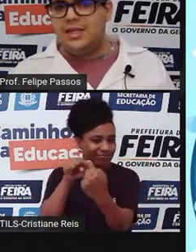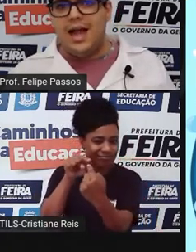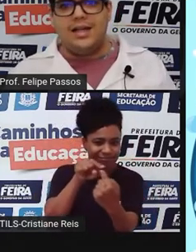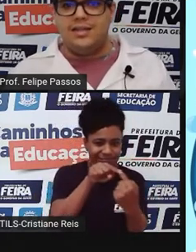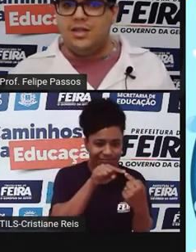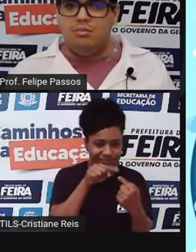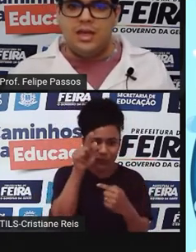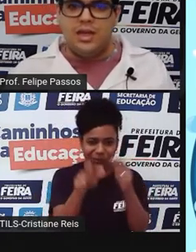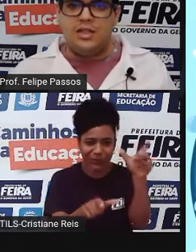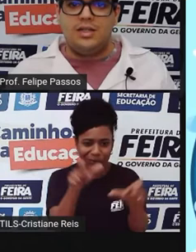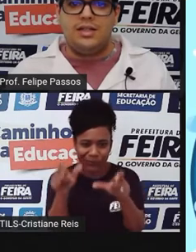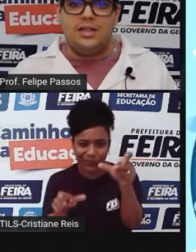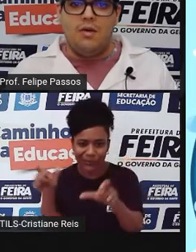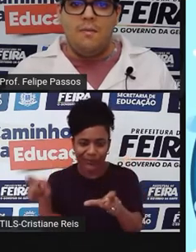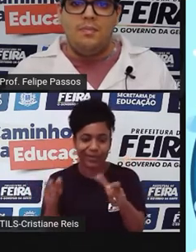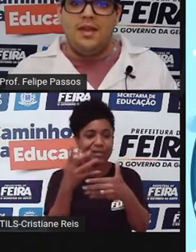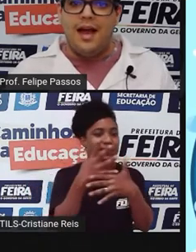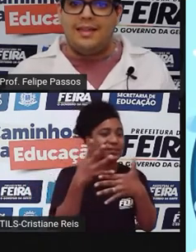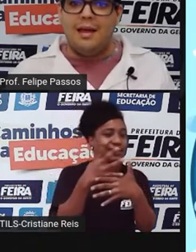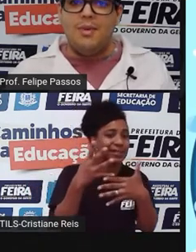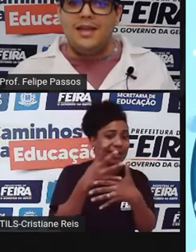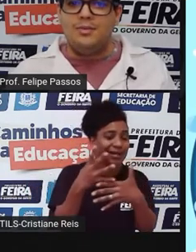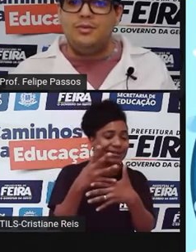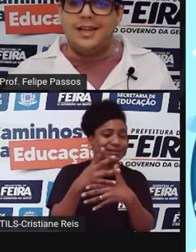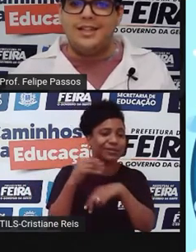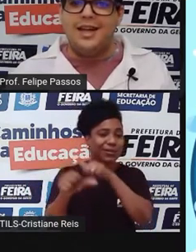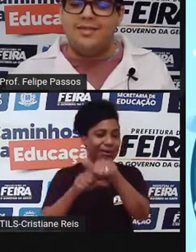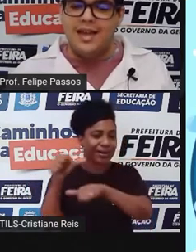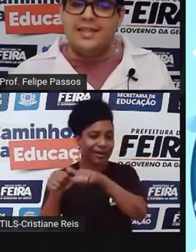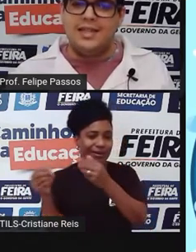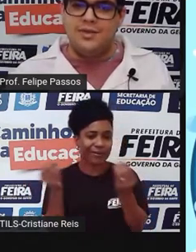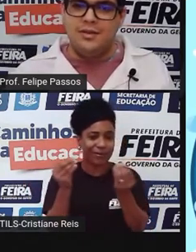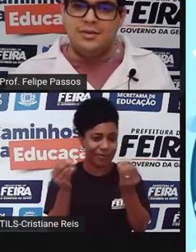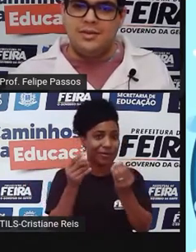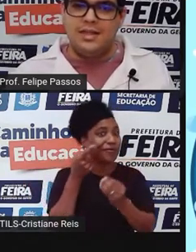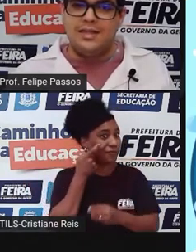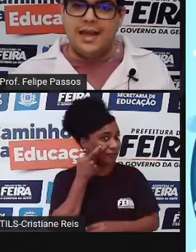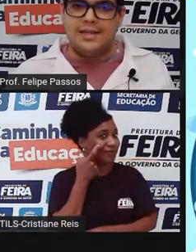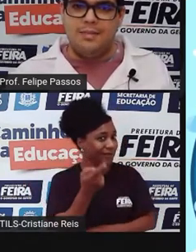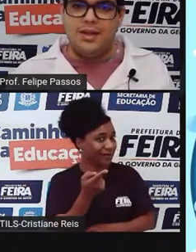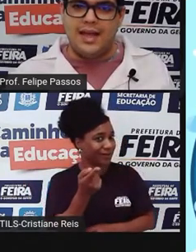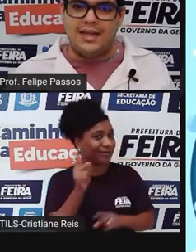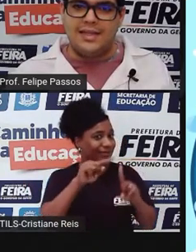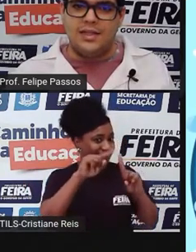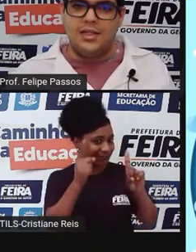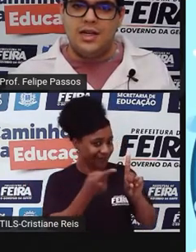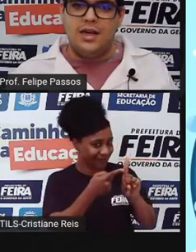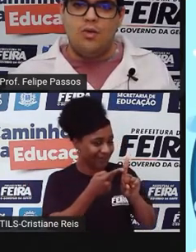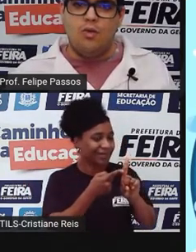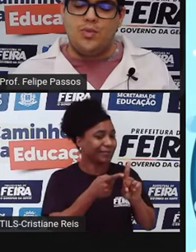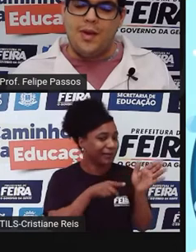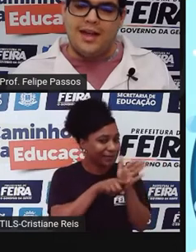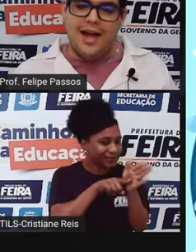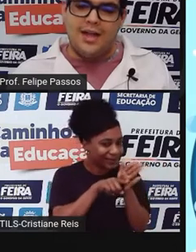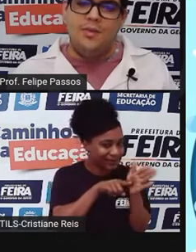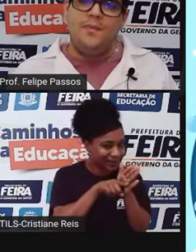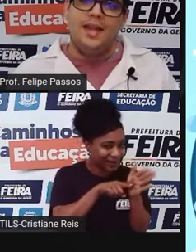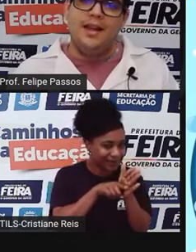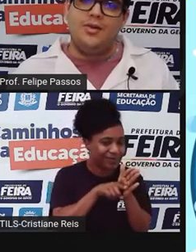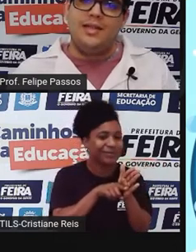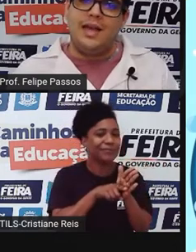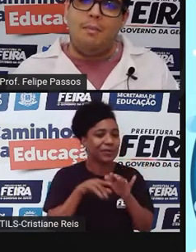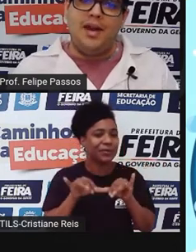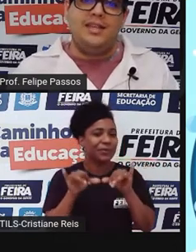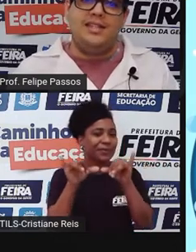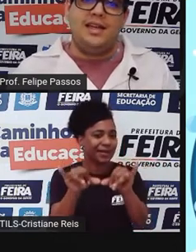de cidades, de ambientes. Então, até mesmo o teste de gravidez, vocês viram? Que exemplo interessante. O supermercado,